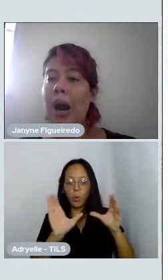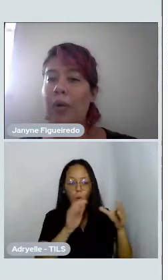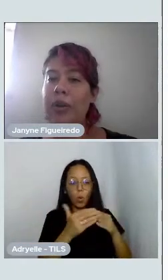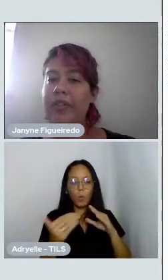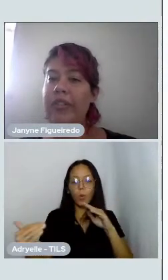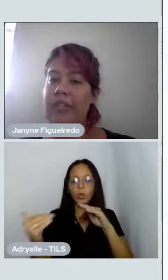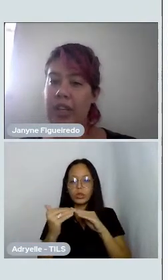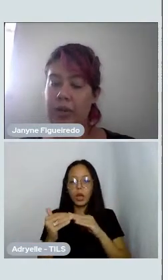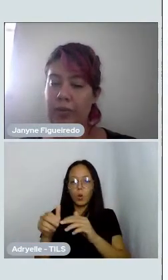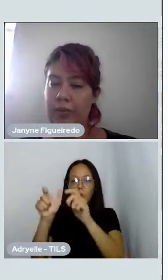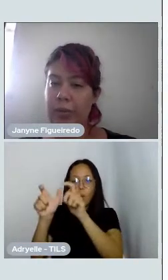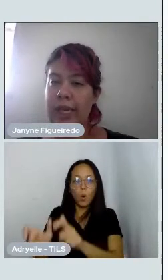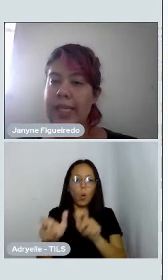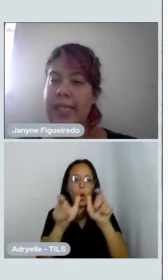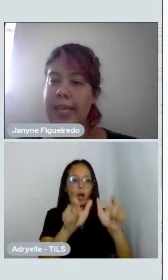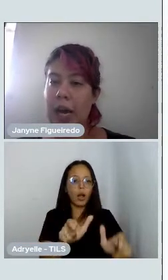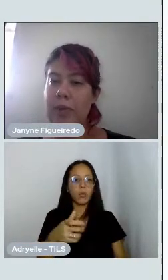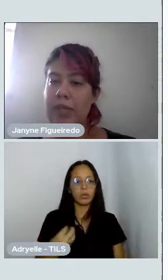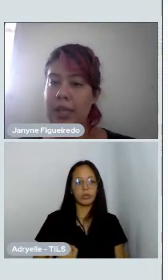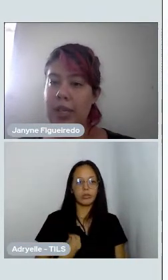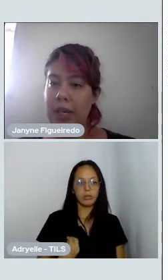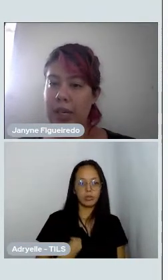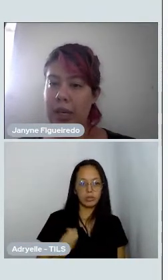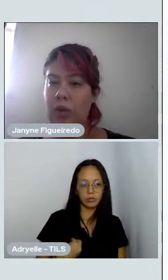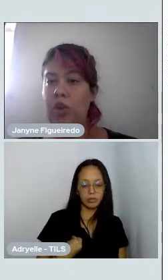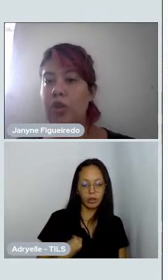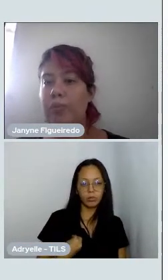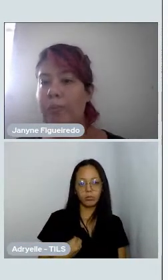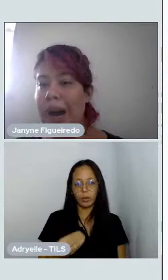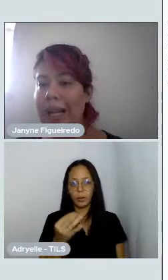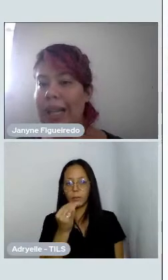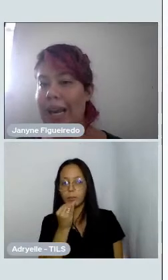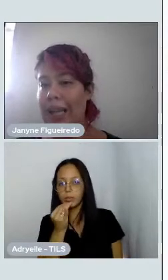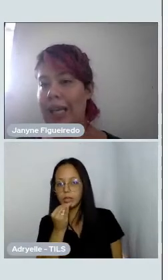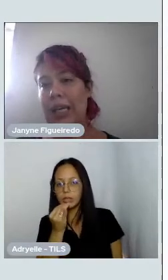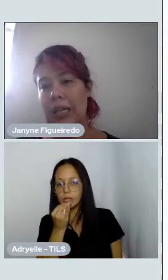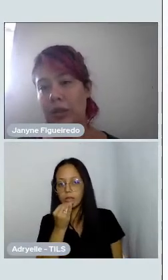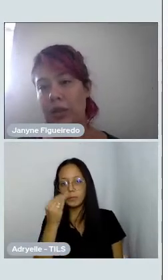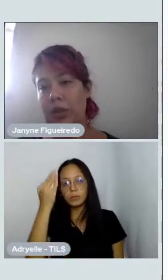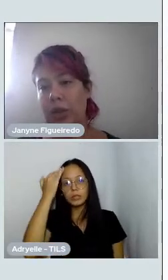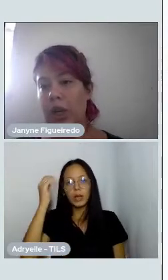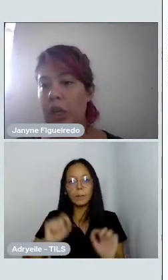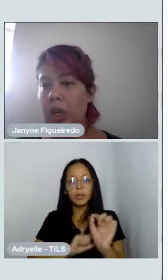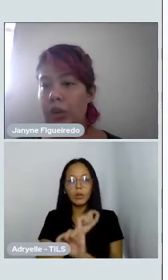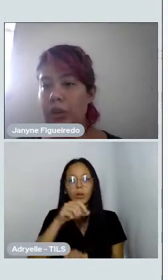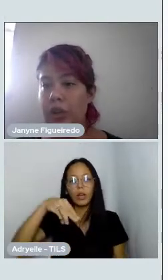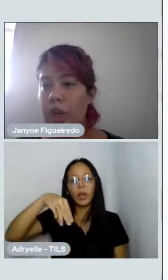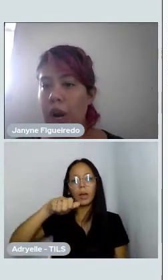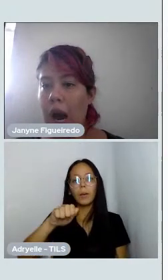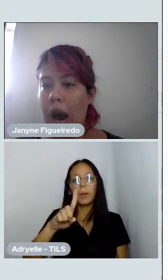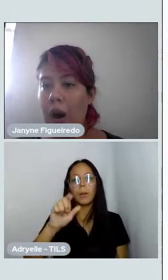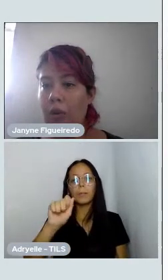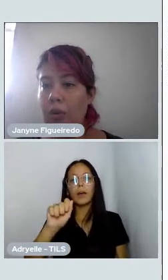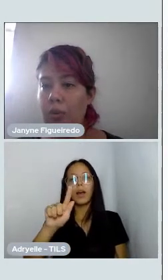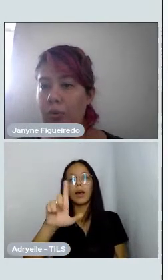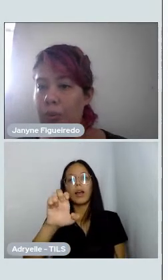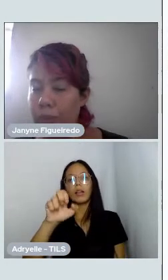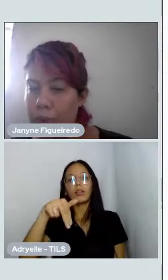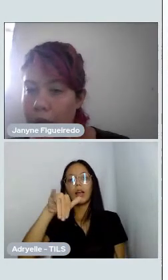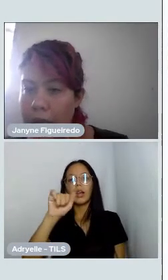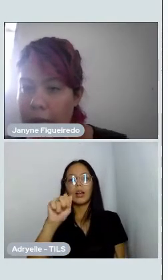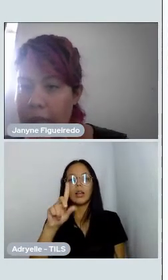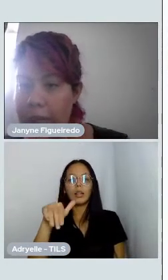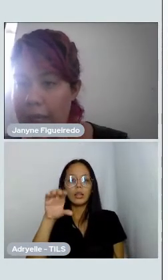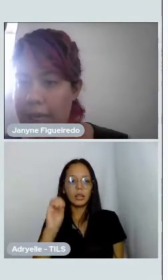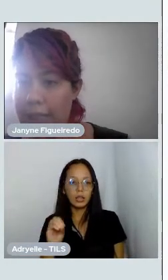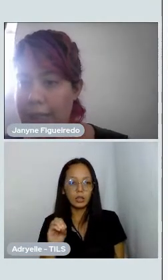o local onde viviam. Sabe-se que os madalenianos e os